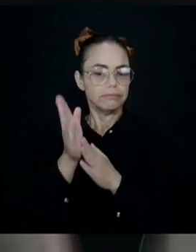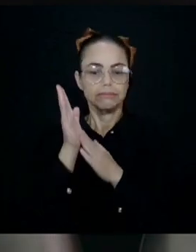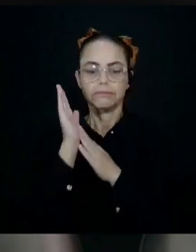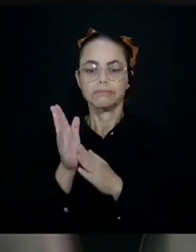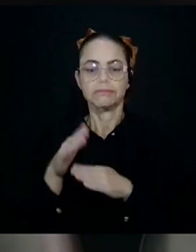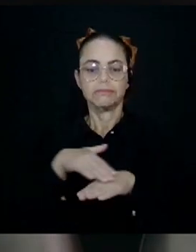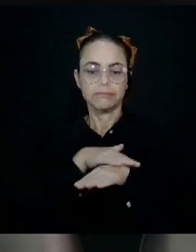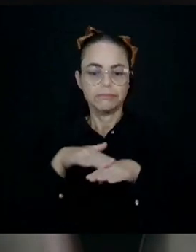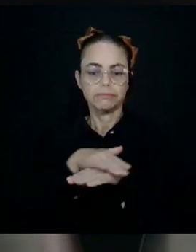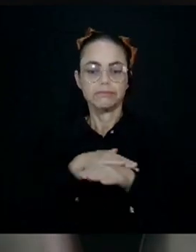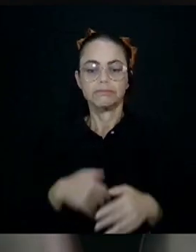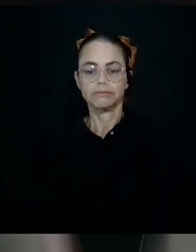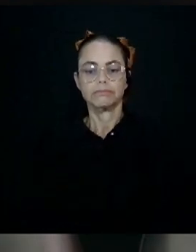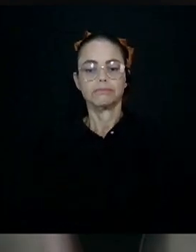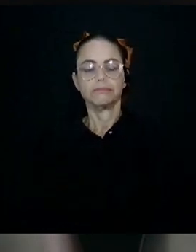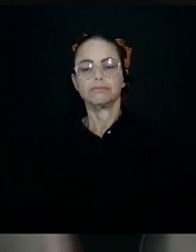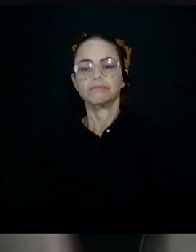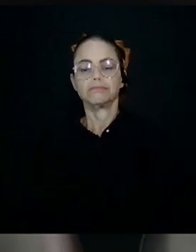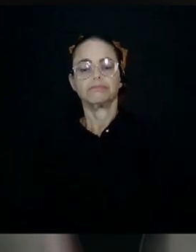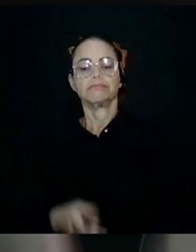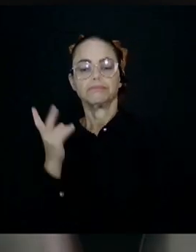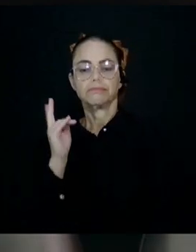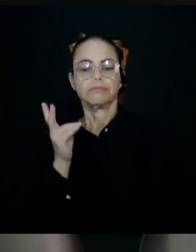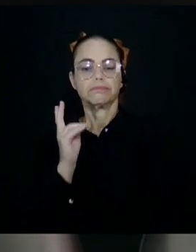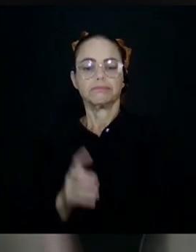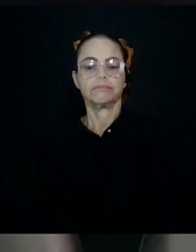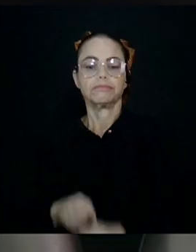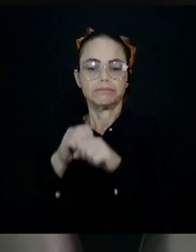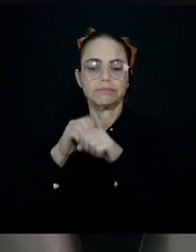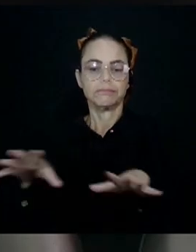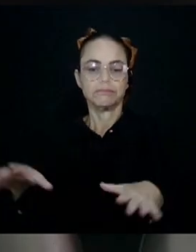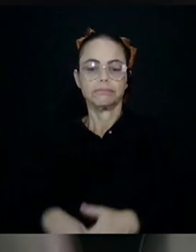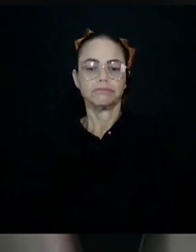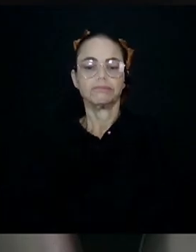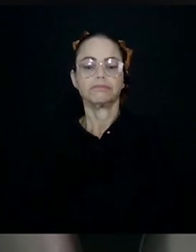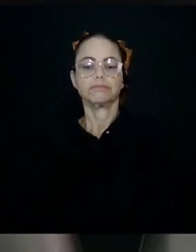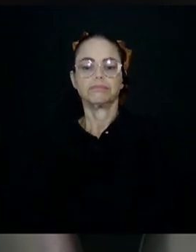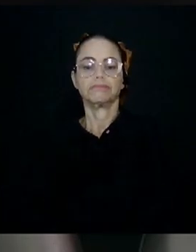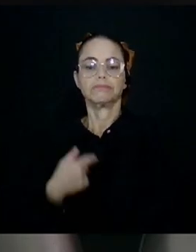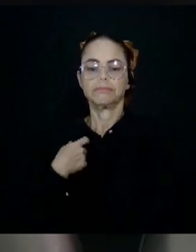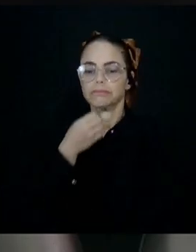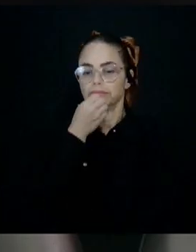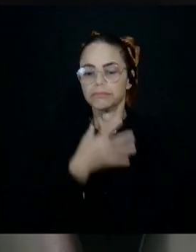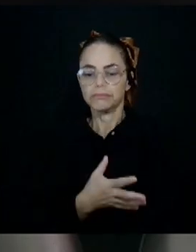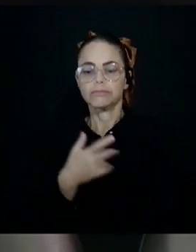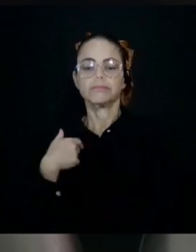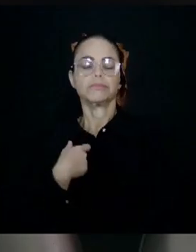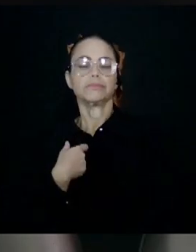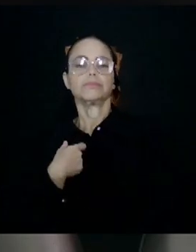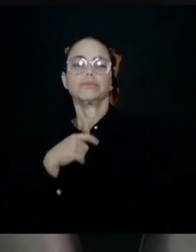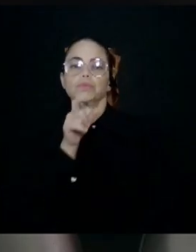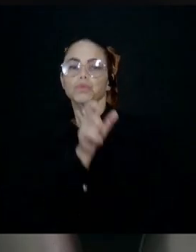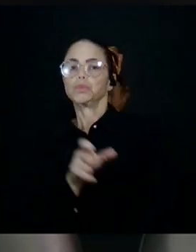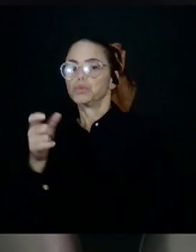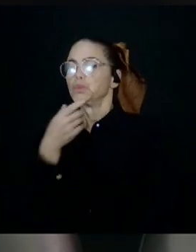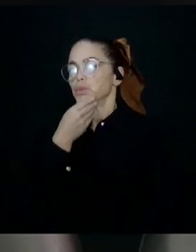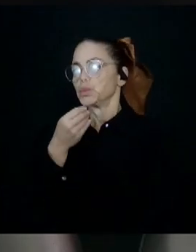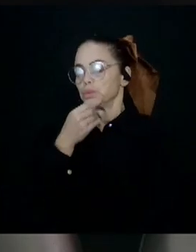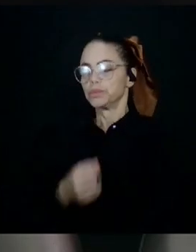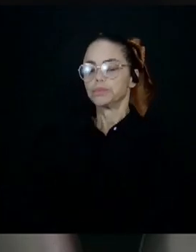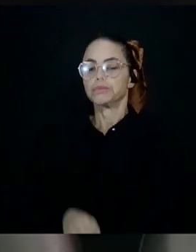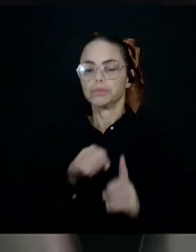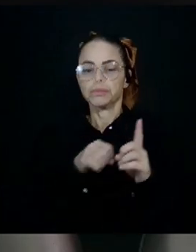sobre, né, vamos continuar espalhando isso, criando bons homens né, para a sociedade para respeitar as